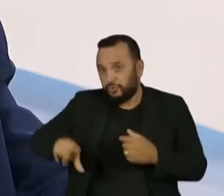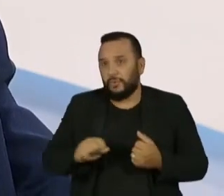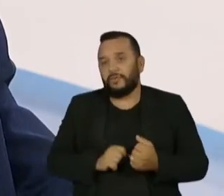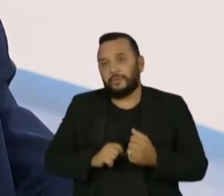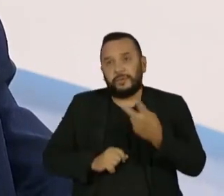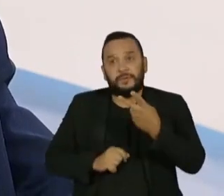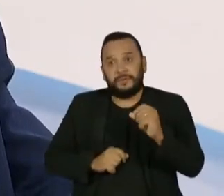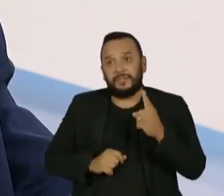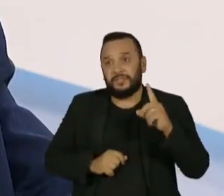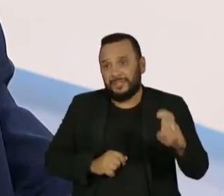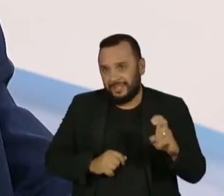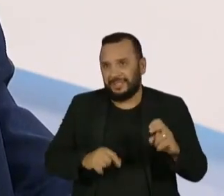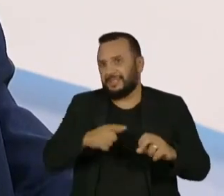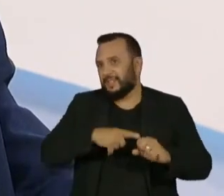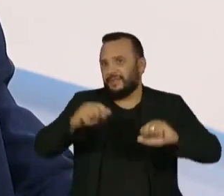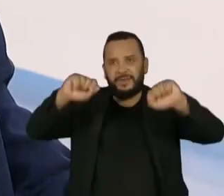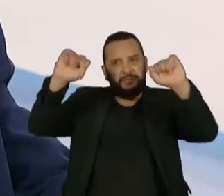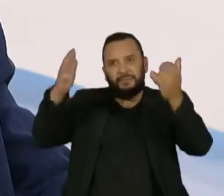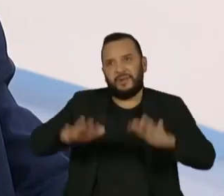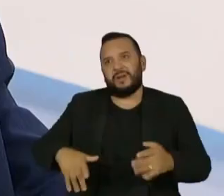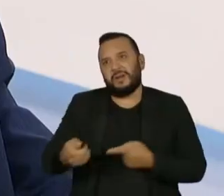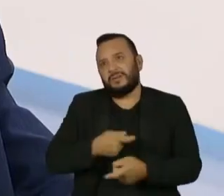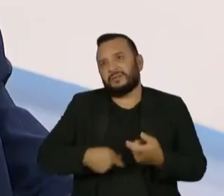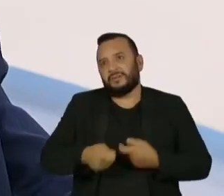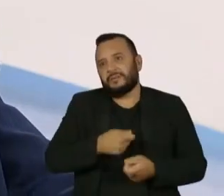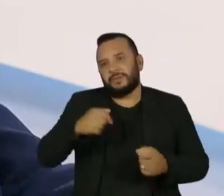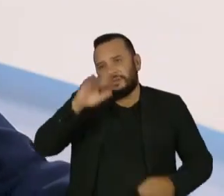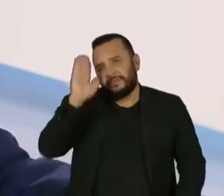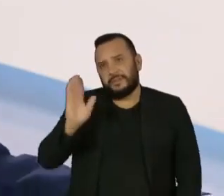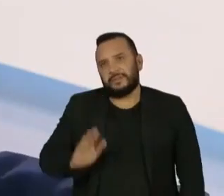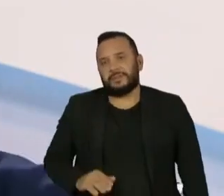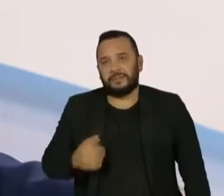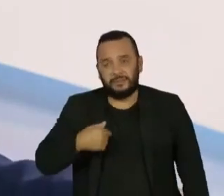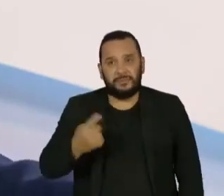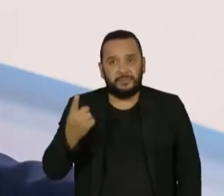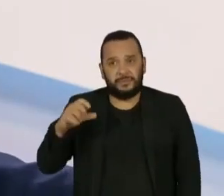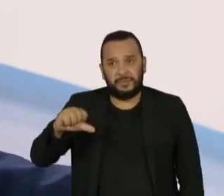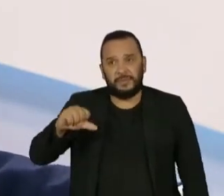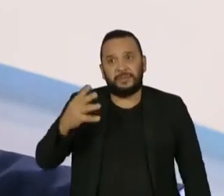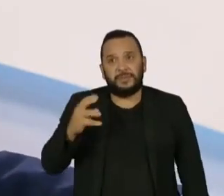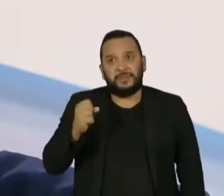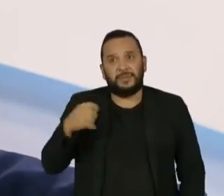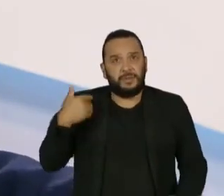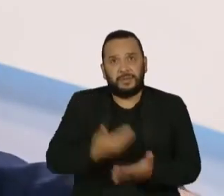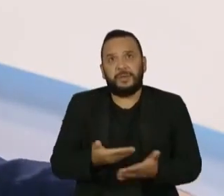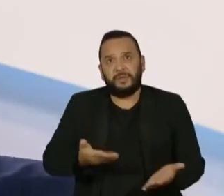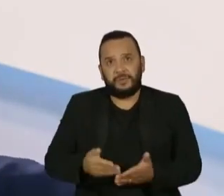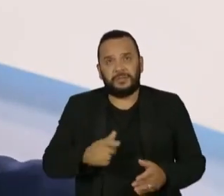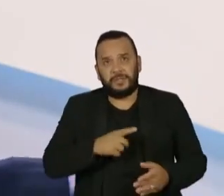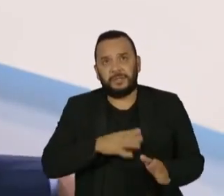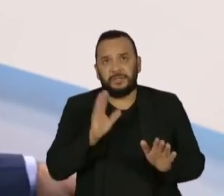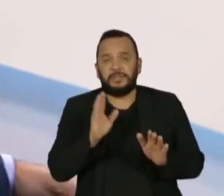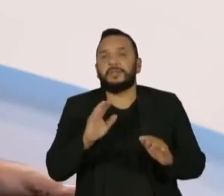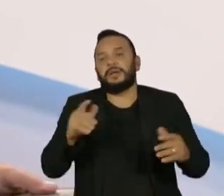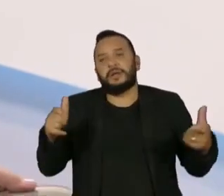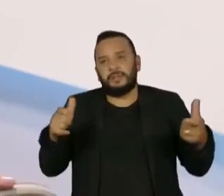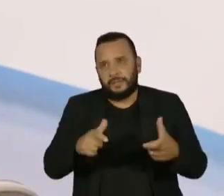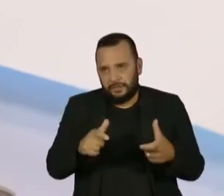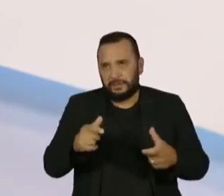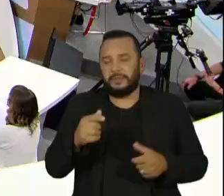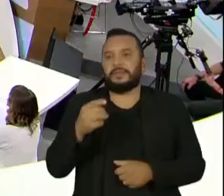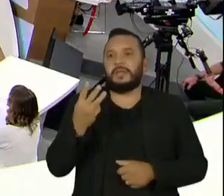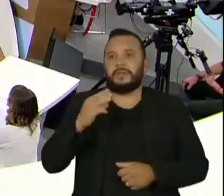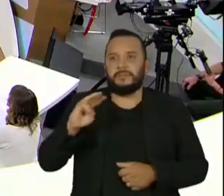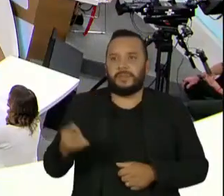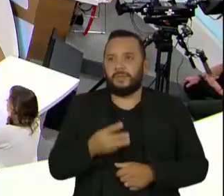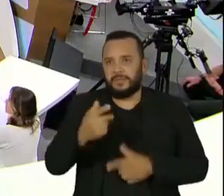levou em 2015 a maior catástrofe econômica da história brasileira desde 1948, com a supressão de 3 milhões de empregos, com mais de 300